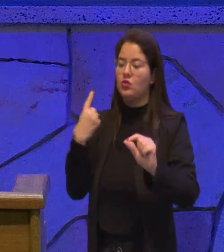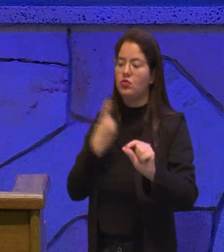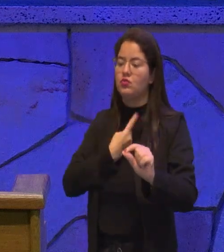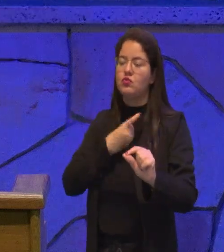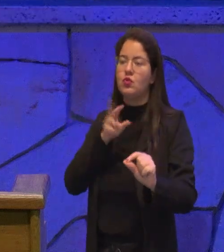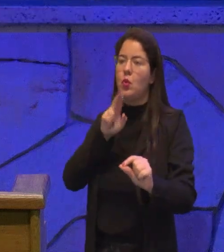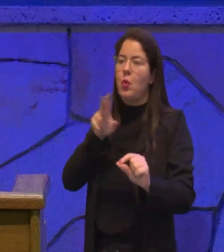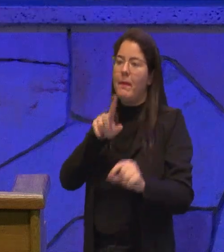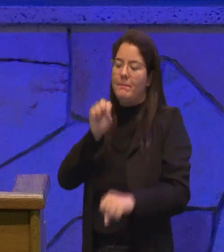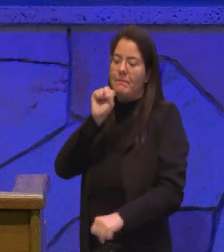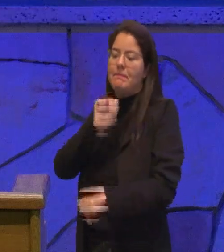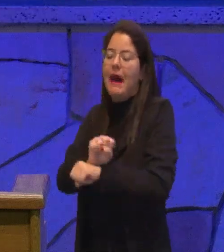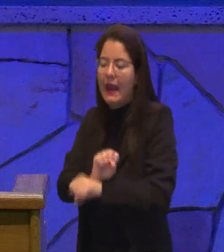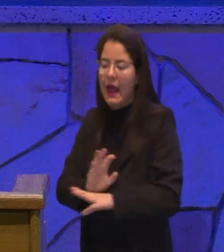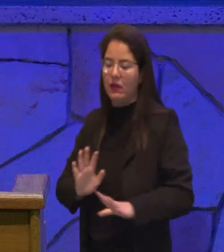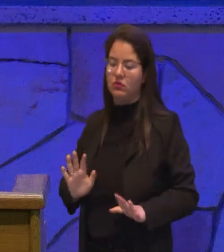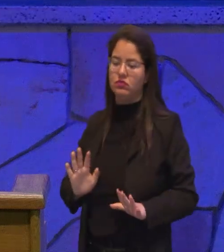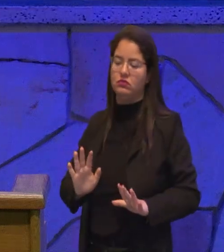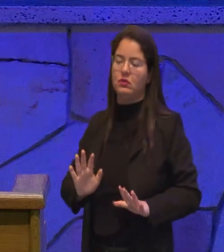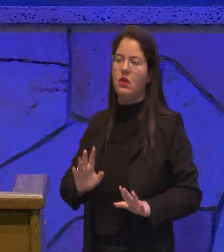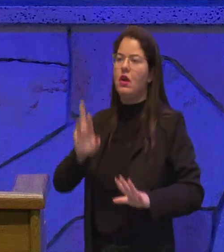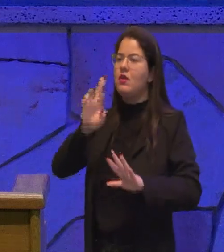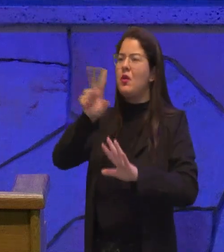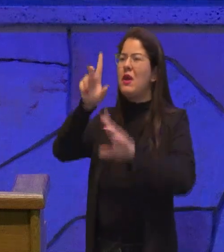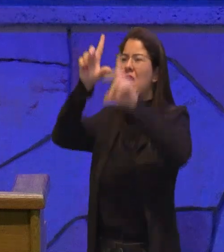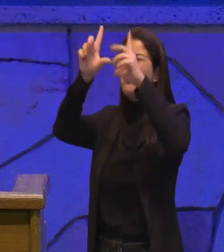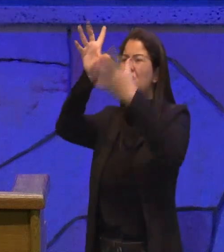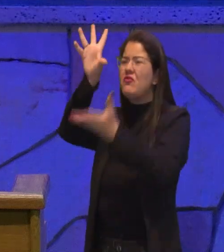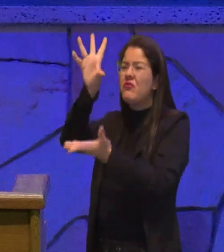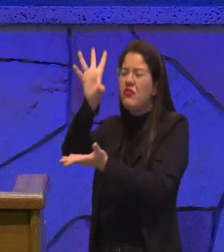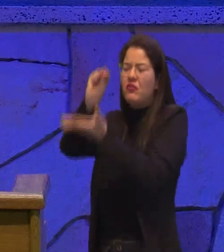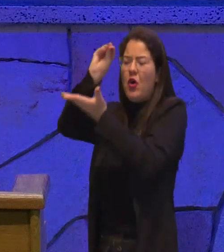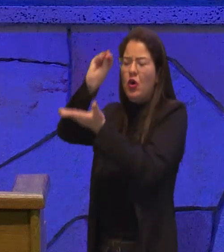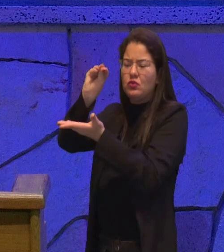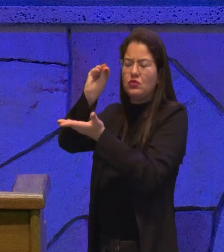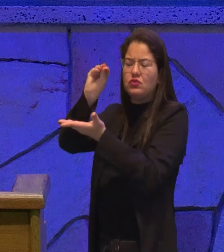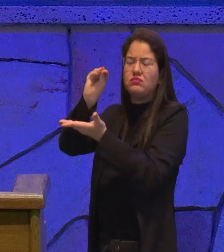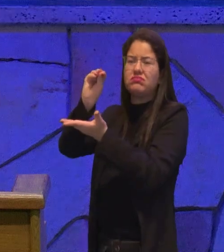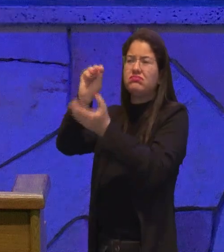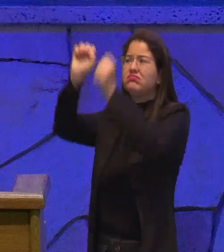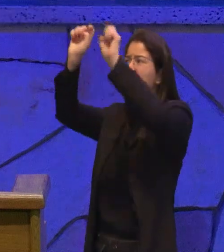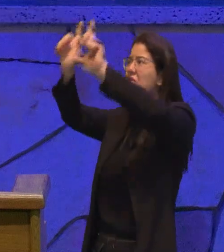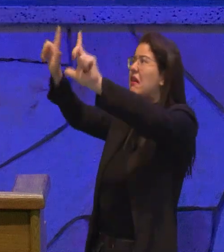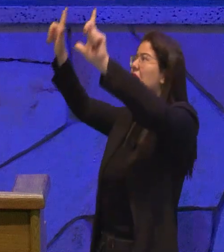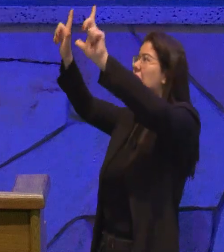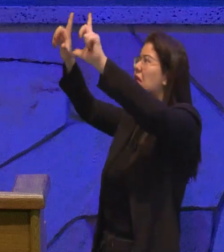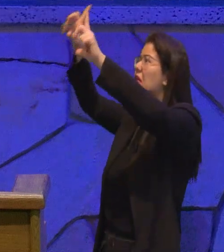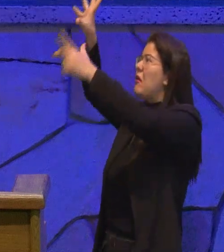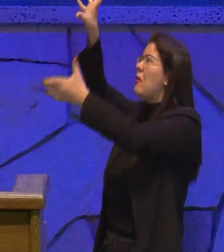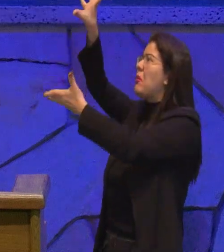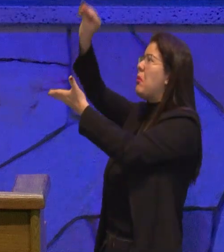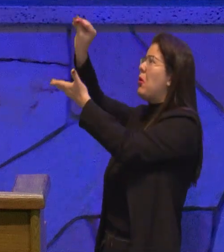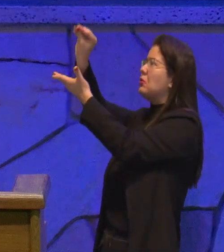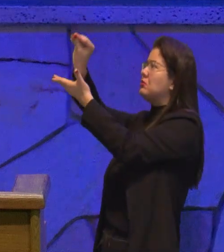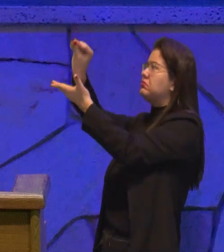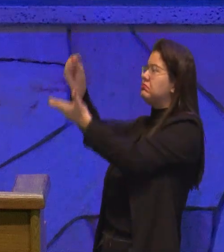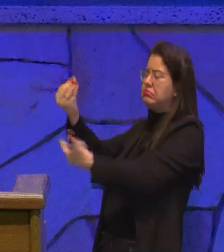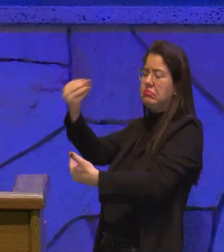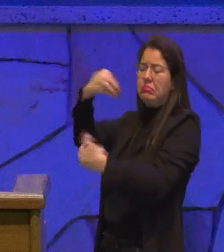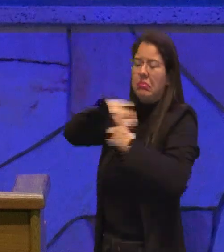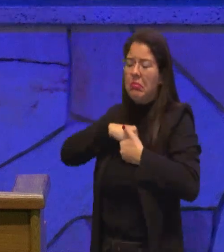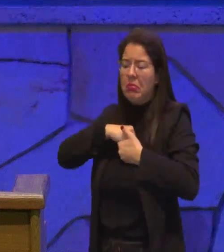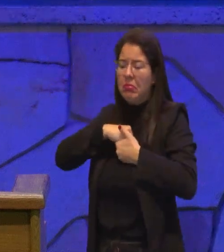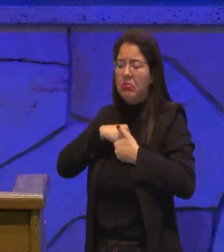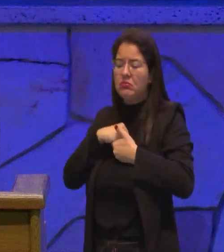estática. Nós não somos uma fotografia, seja num quadro, numa parede ou no celular que nós